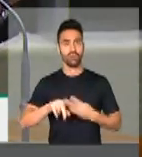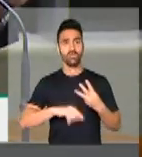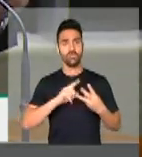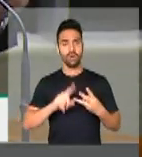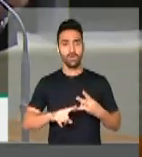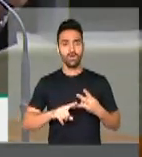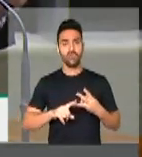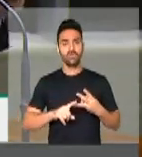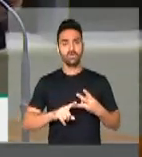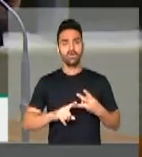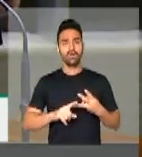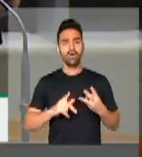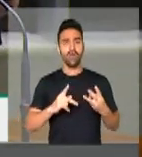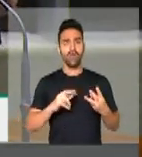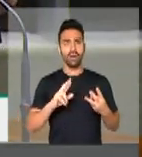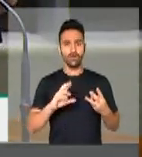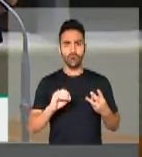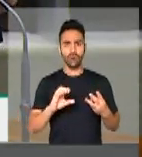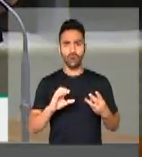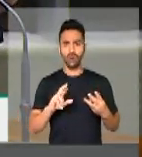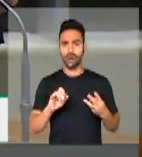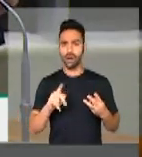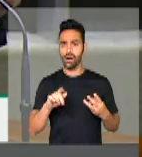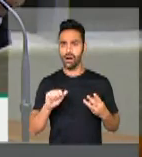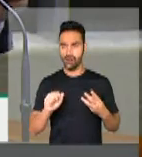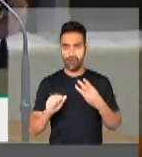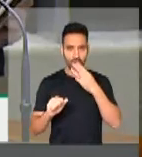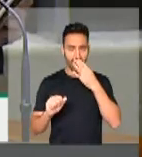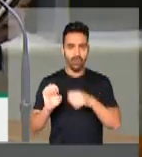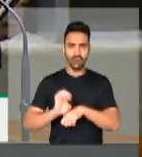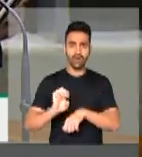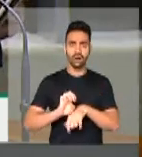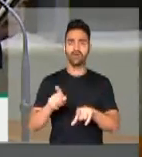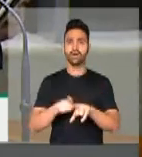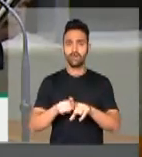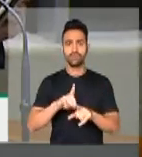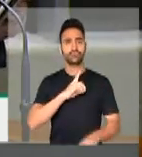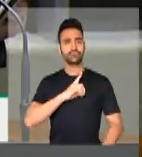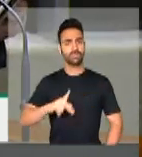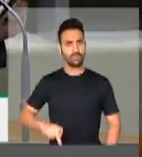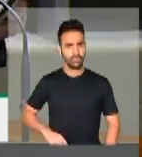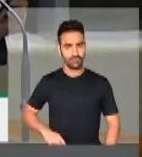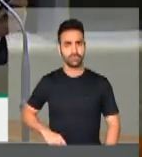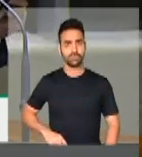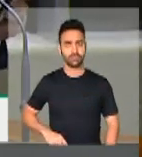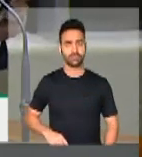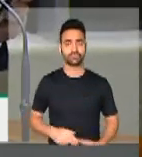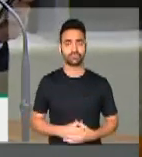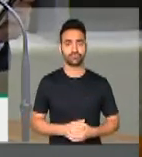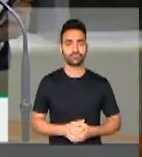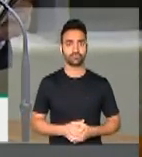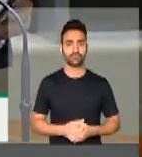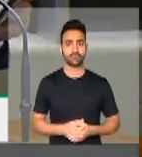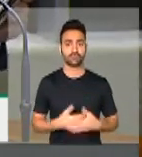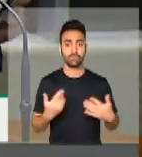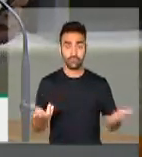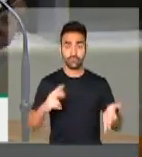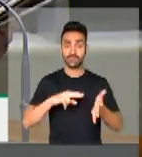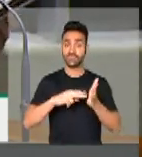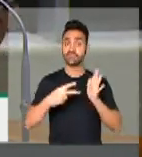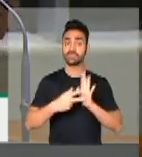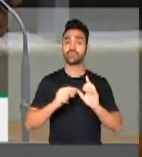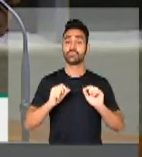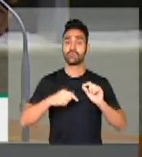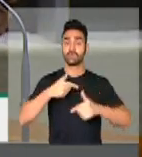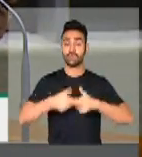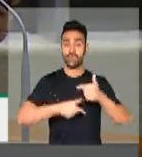União, como inclui as procuradorias estaduais, como inclui a Defensoria Pública, não é? Então, significa